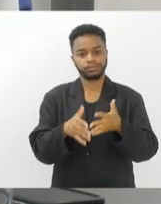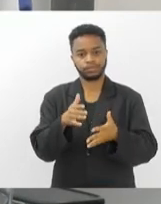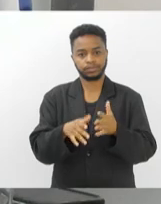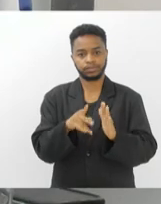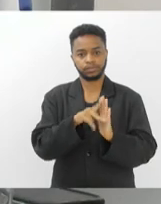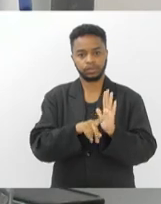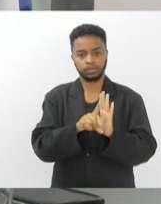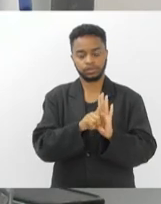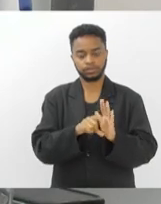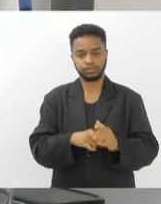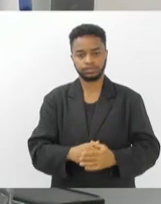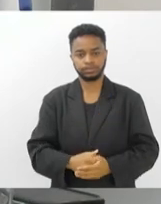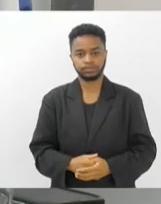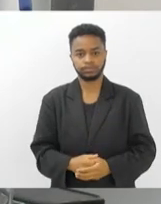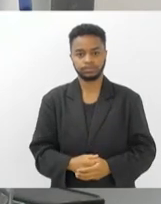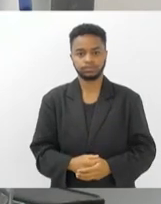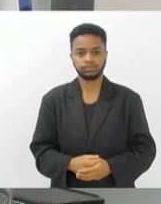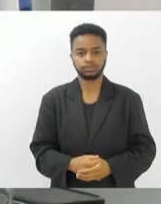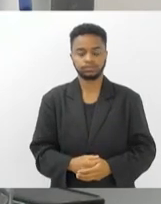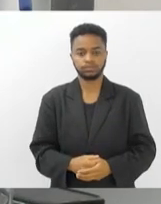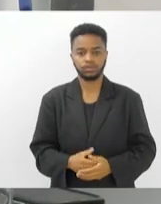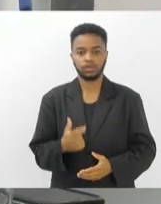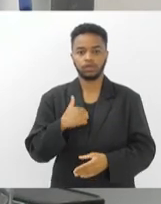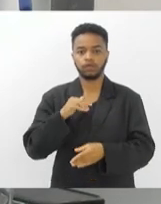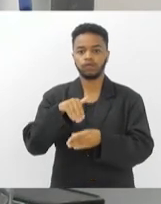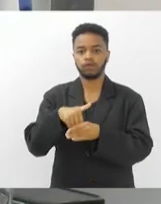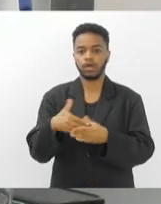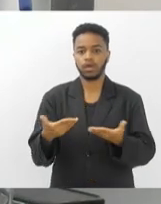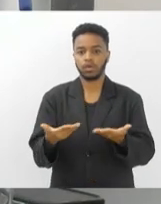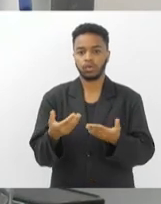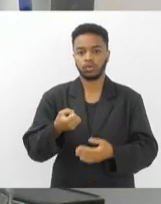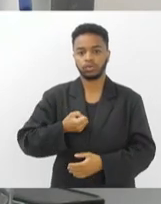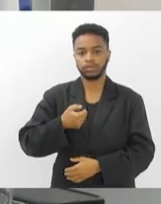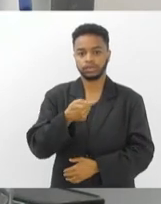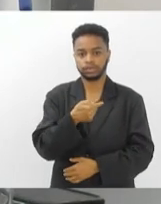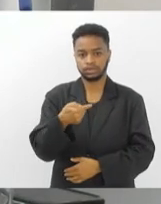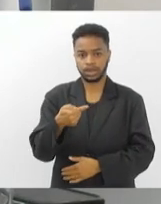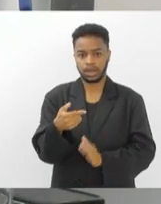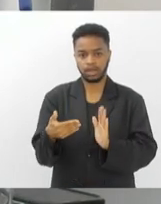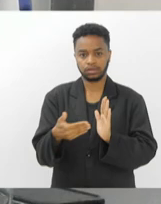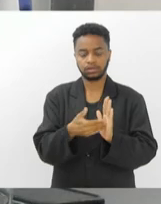prejudicabilidade. Passo a votar 77